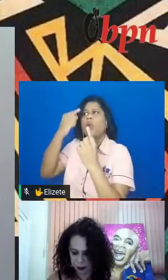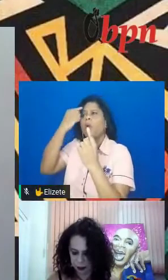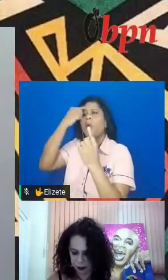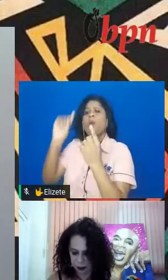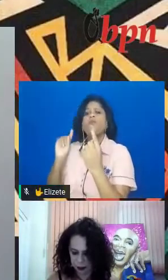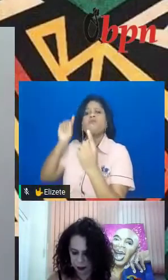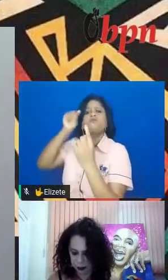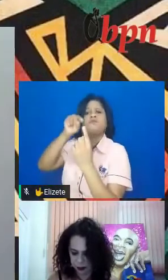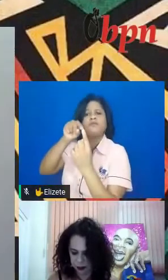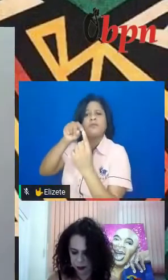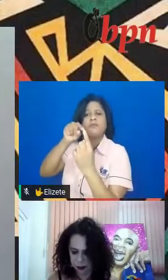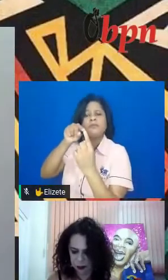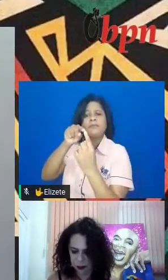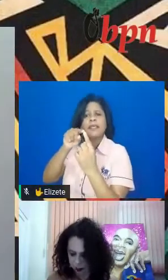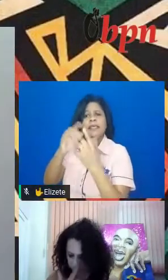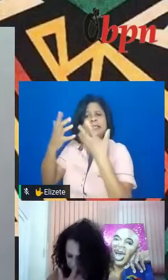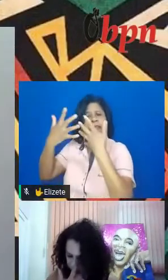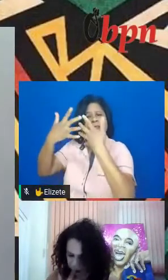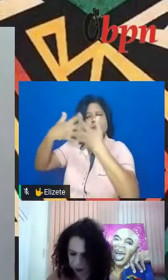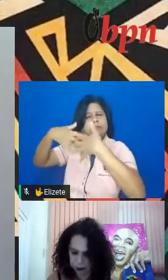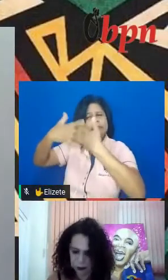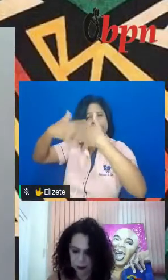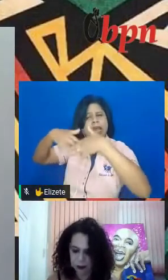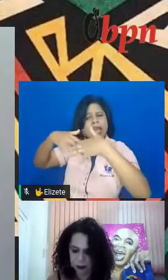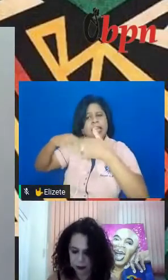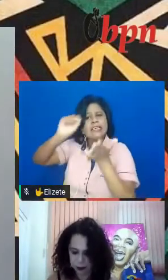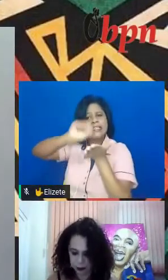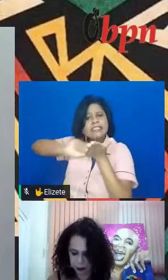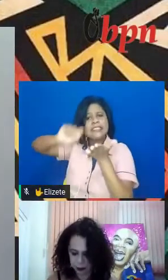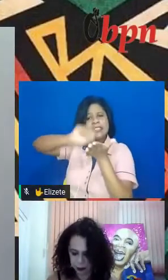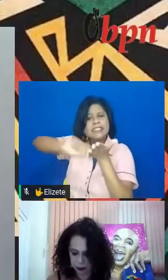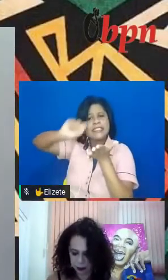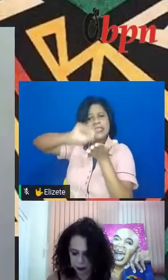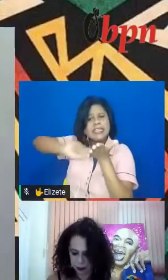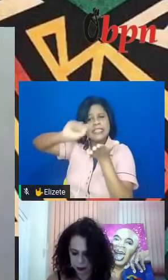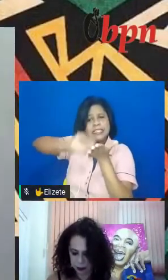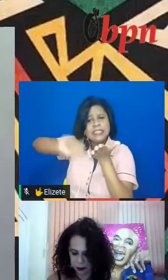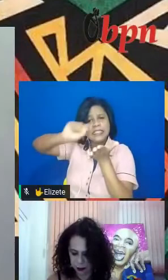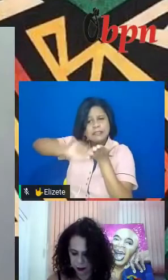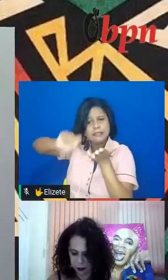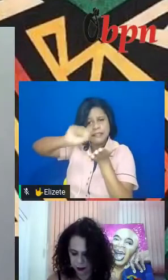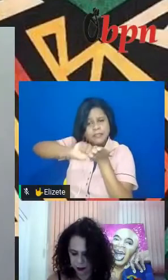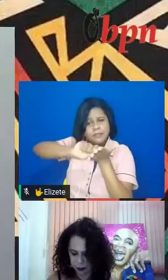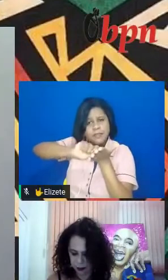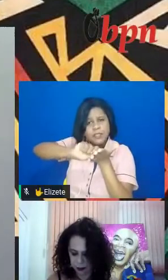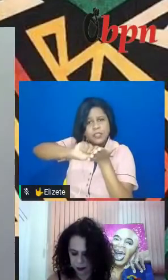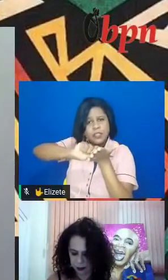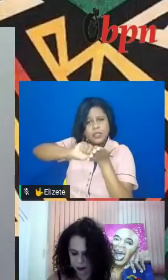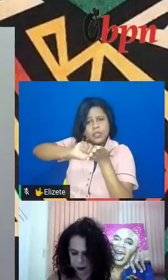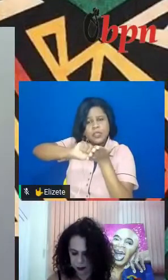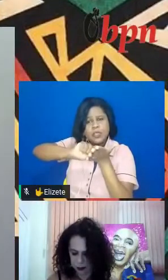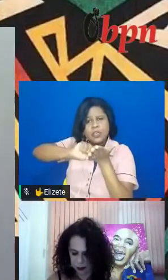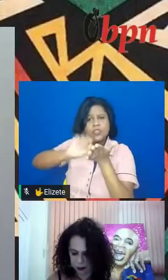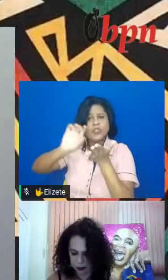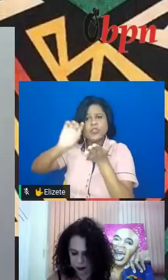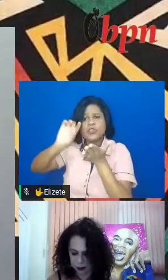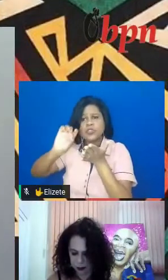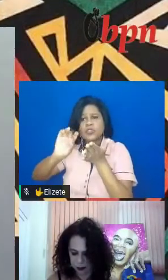possa pensar a escrita não somente como uma utilização de sinais gráficos,